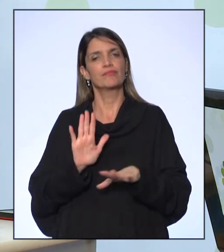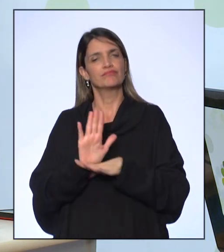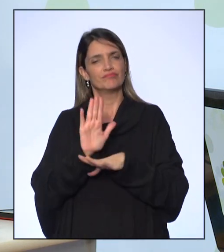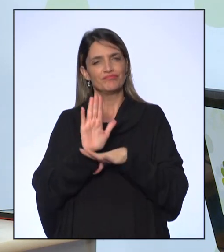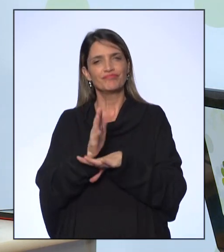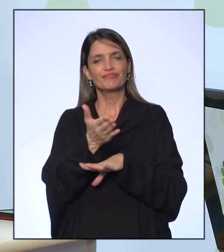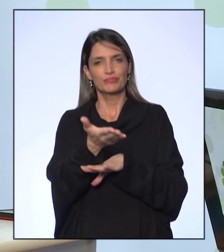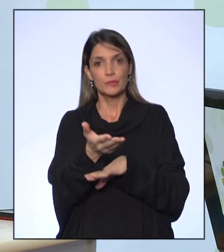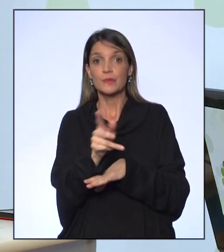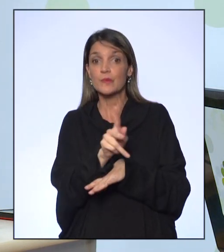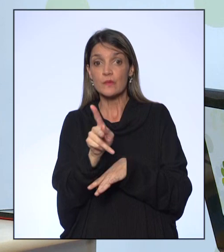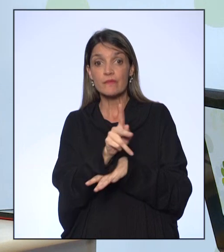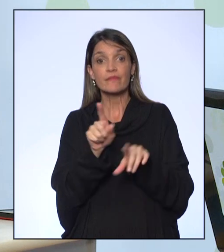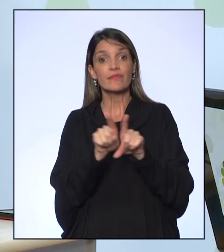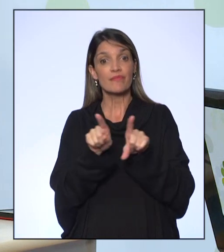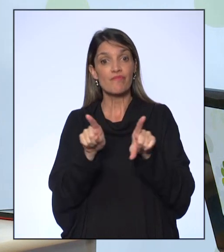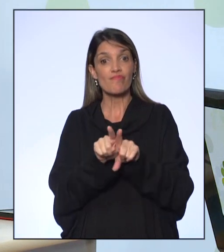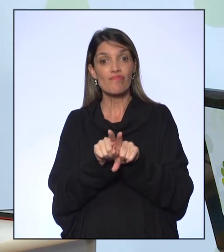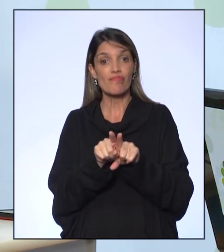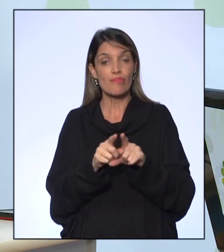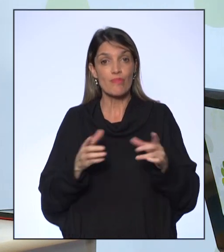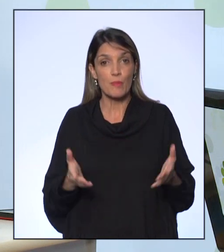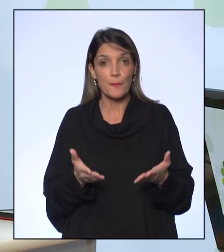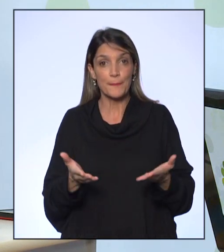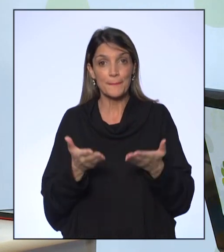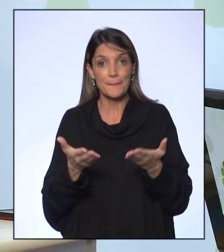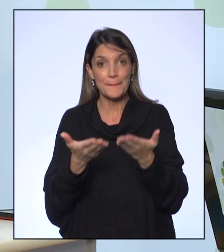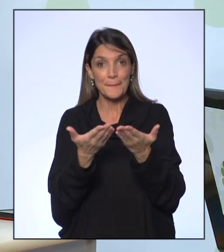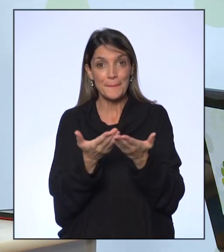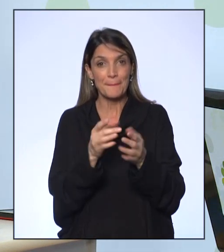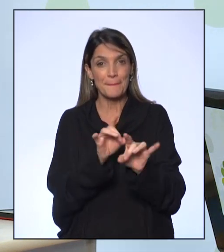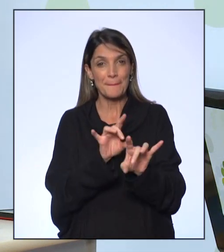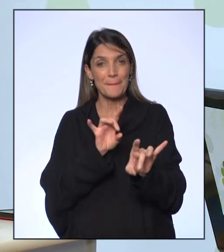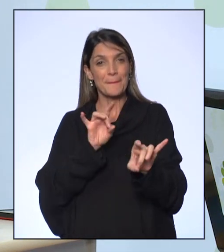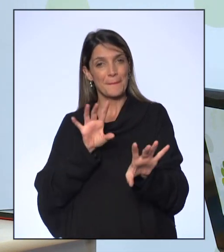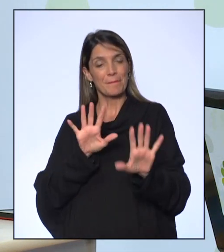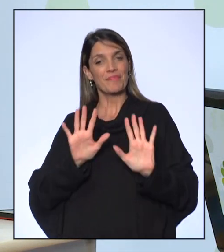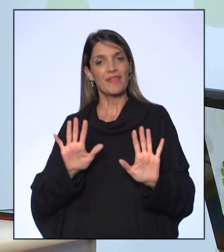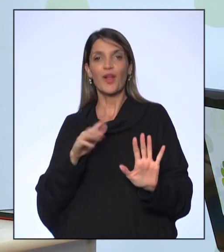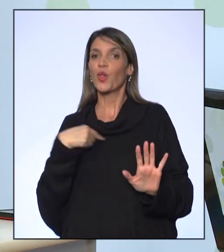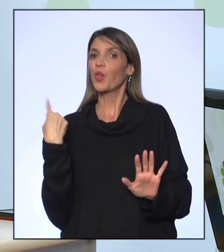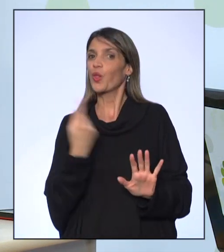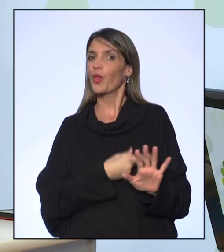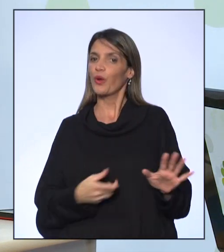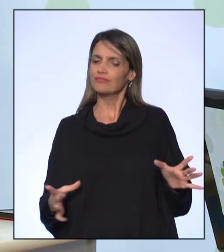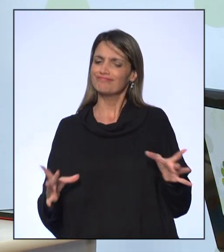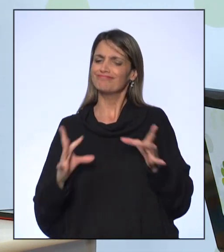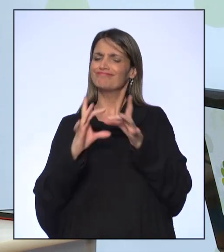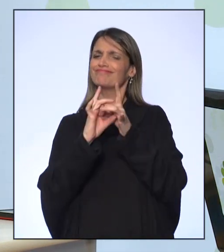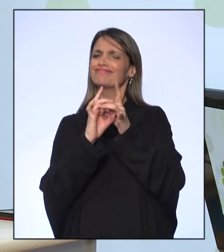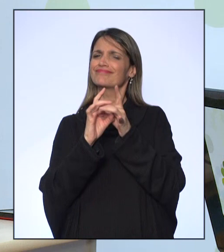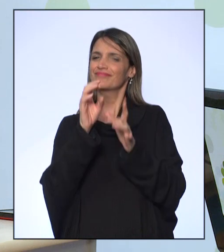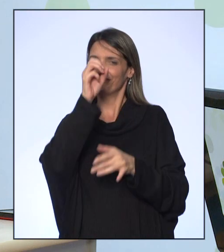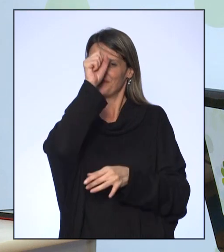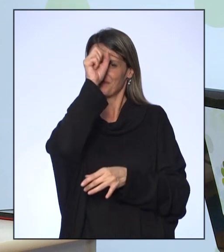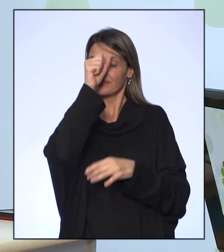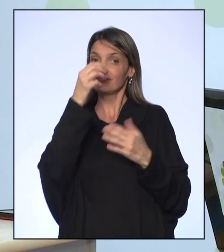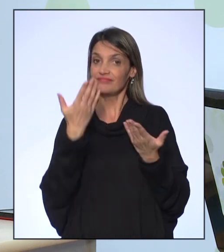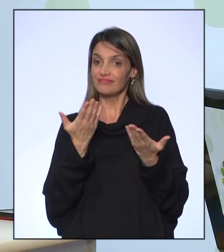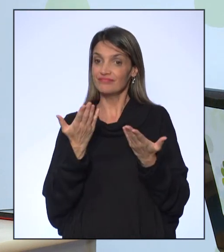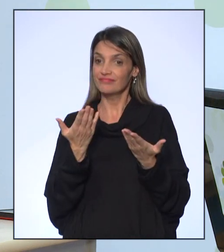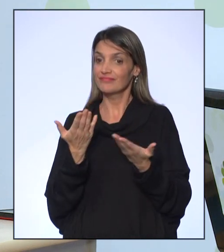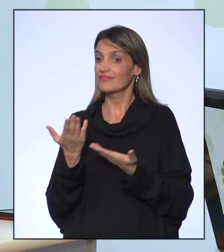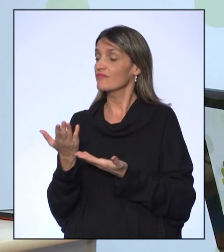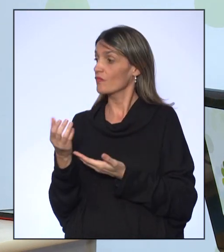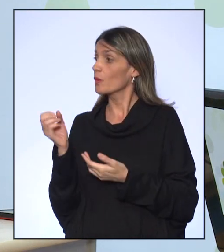O professor também está te auxiliando de forma remota e todos estamos juntos nessa luta aí para o aprendizado. Jonas, vamos resolver essa questão